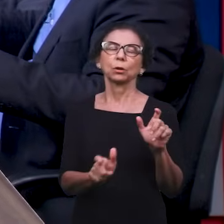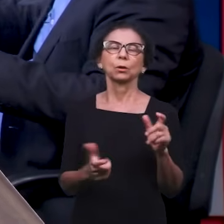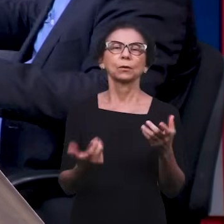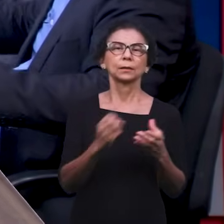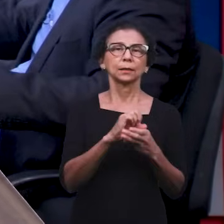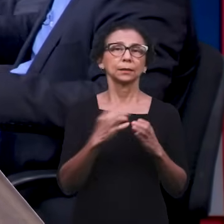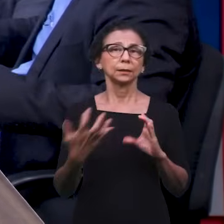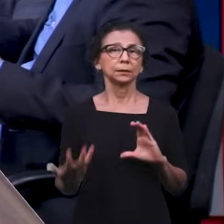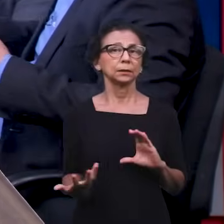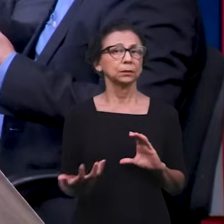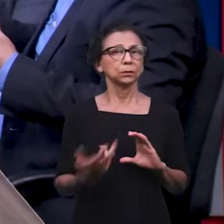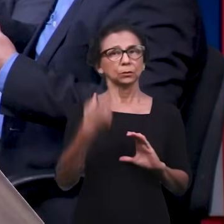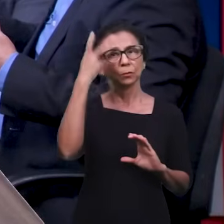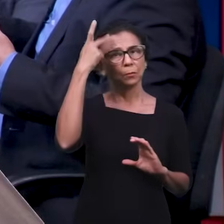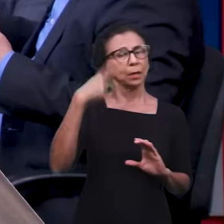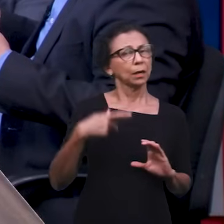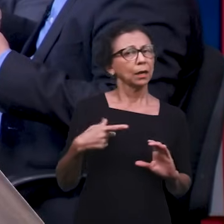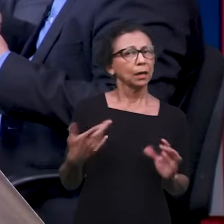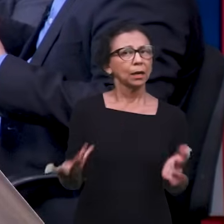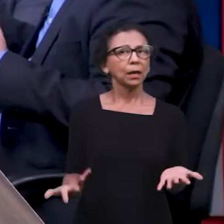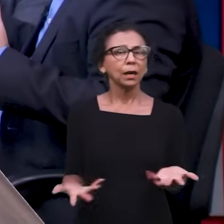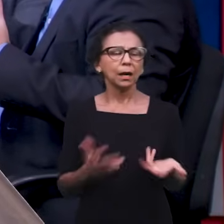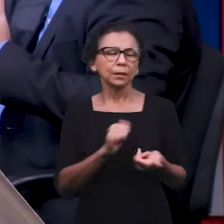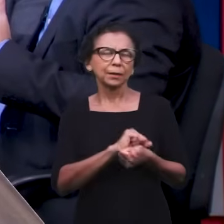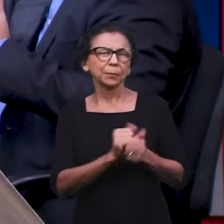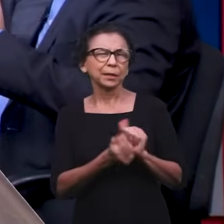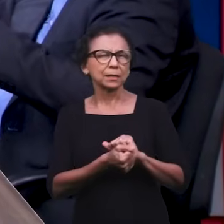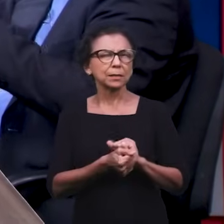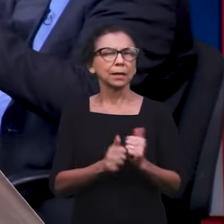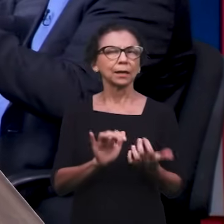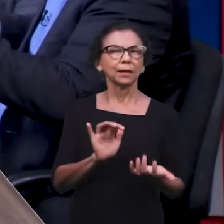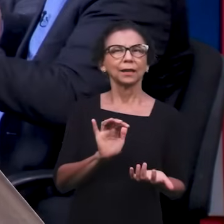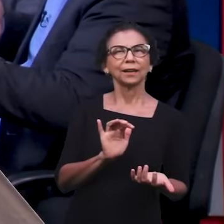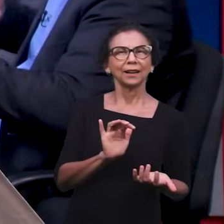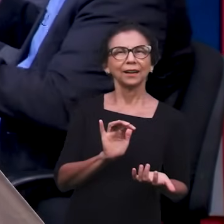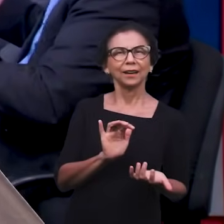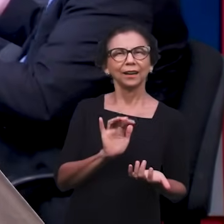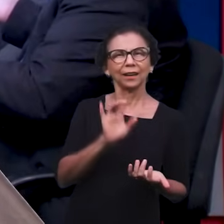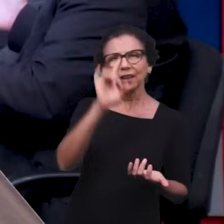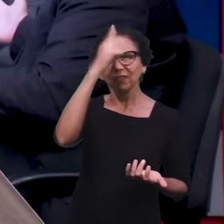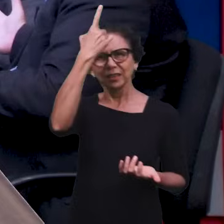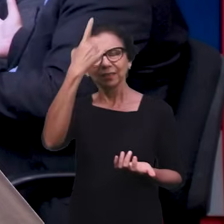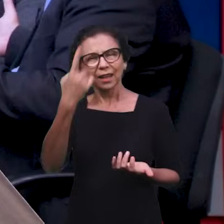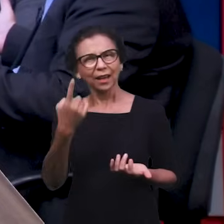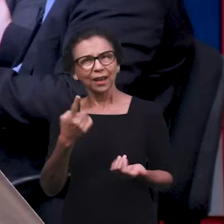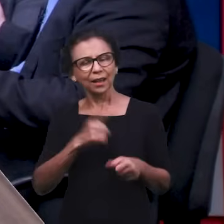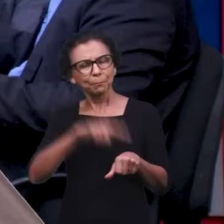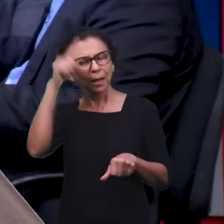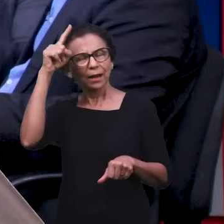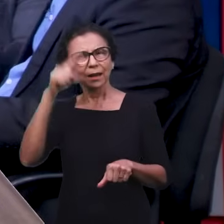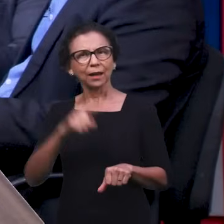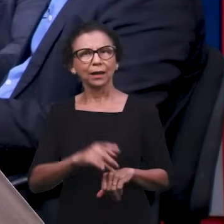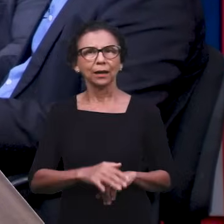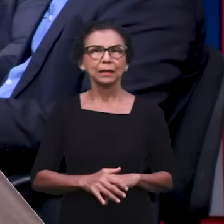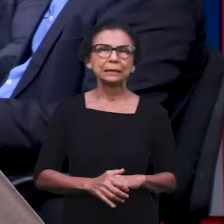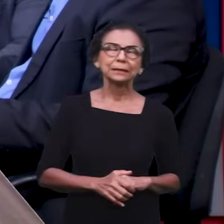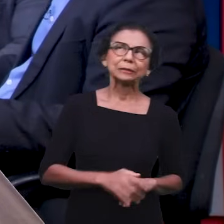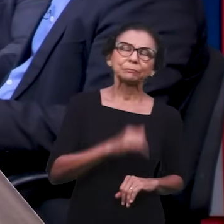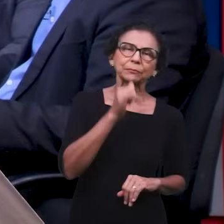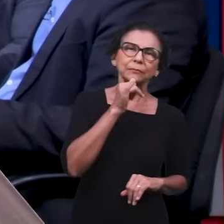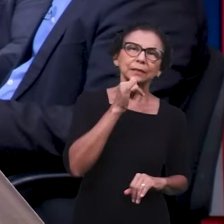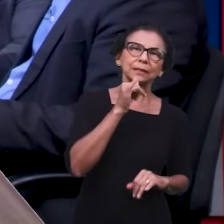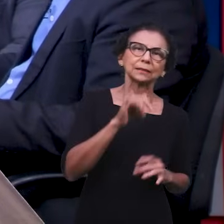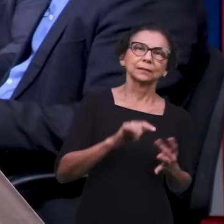características muito próprias do ser humano. Adaptação, né? Adaptação, criar algo, improvisar, né?